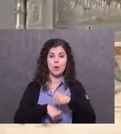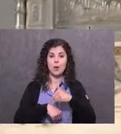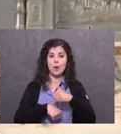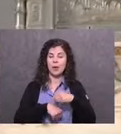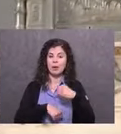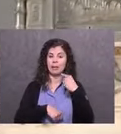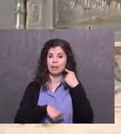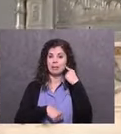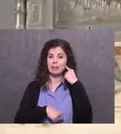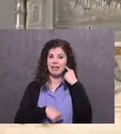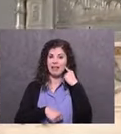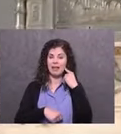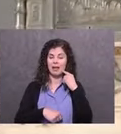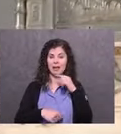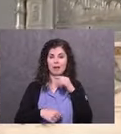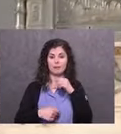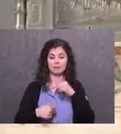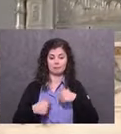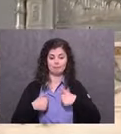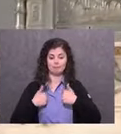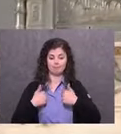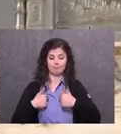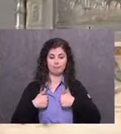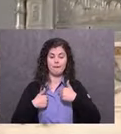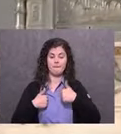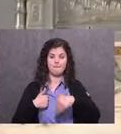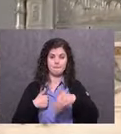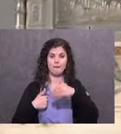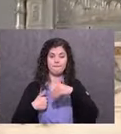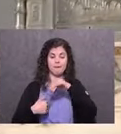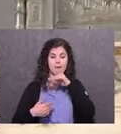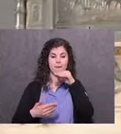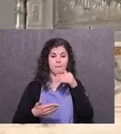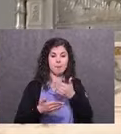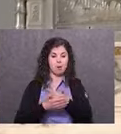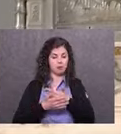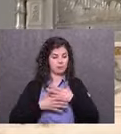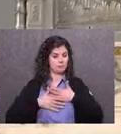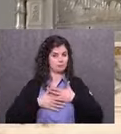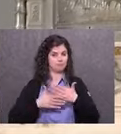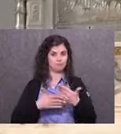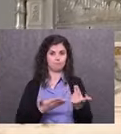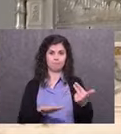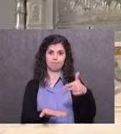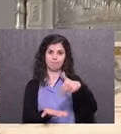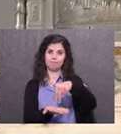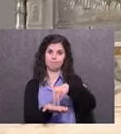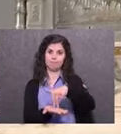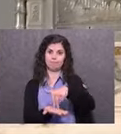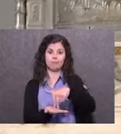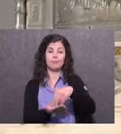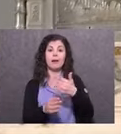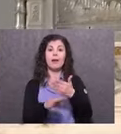entregava para voluntariamente sofrer a morte, tomou o pão.